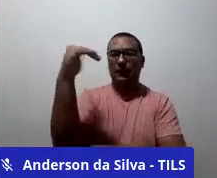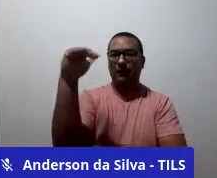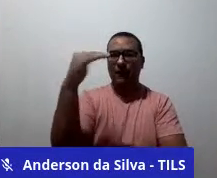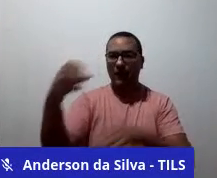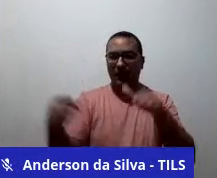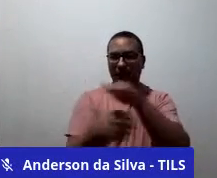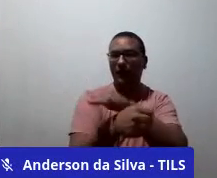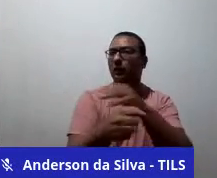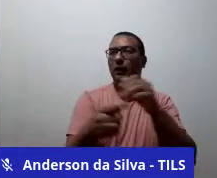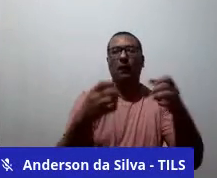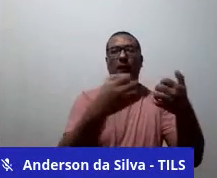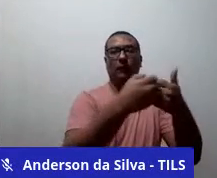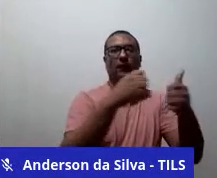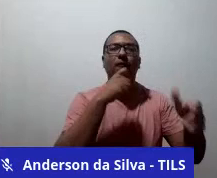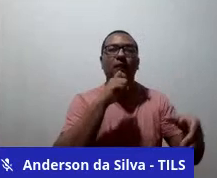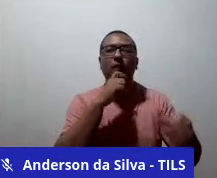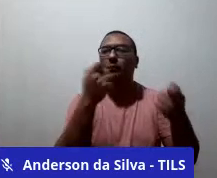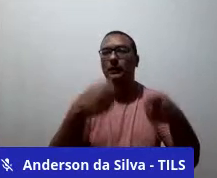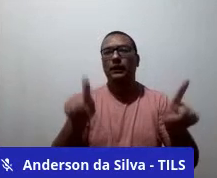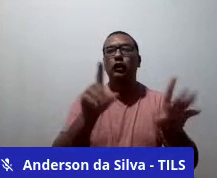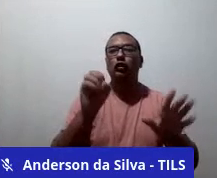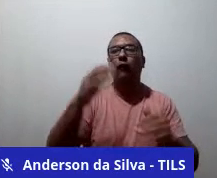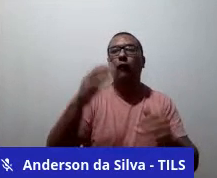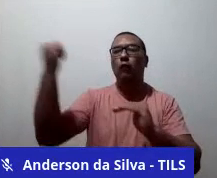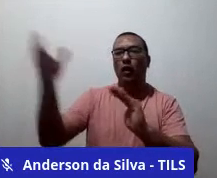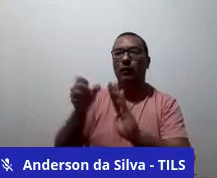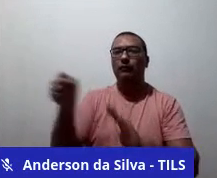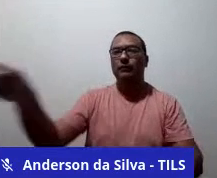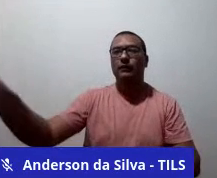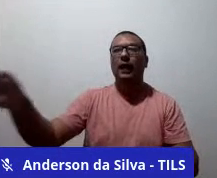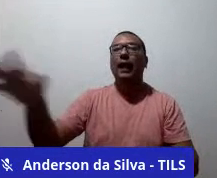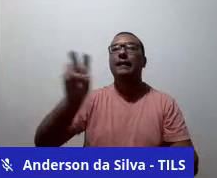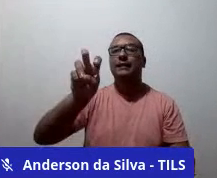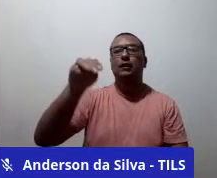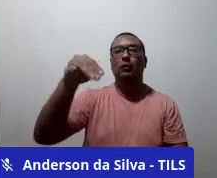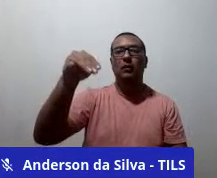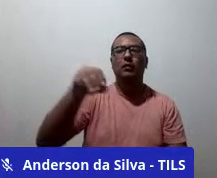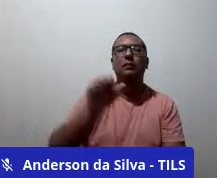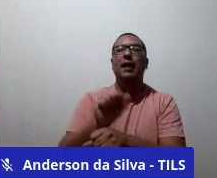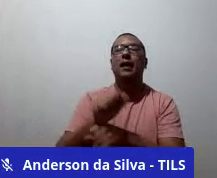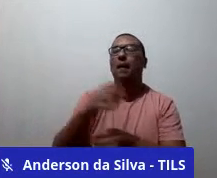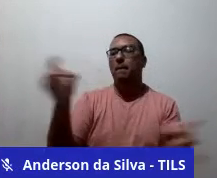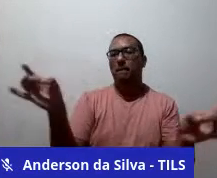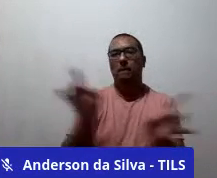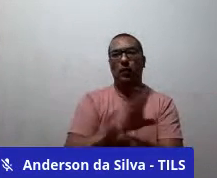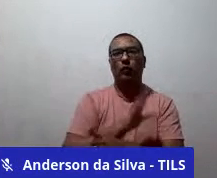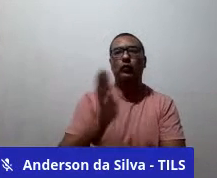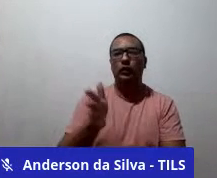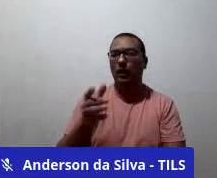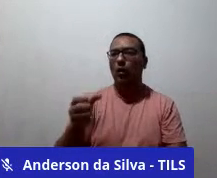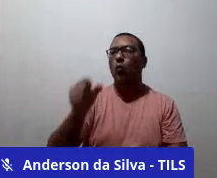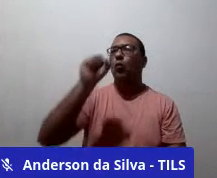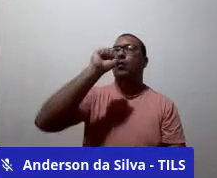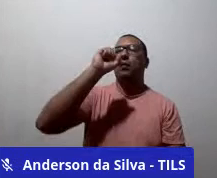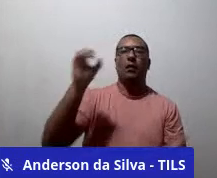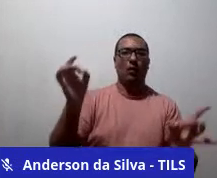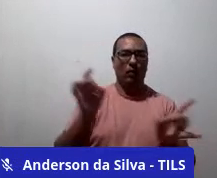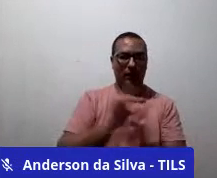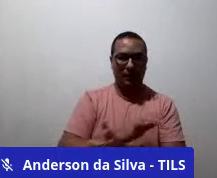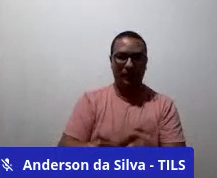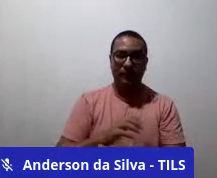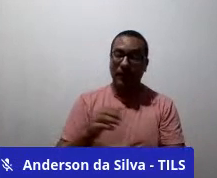ali, 5 minutos ela está boa para tomar já. Então, essa é uma coisa boa aqui do Canadá.